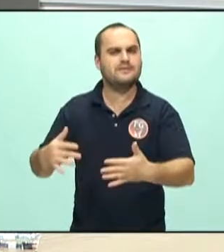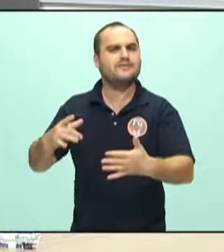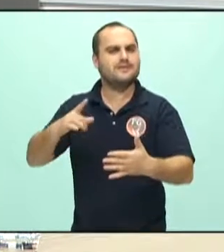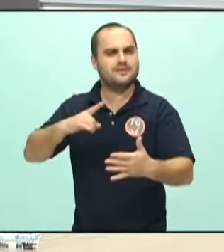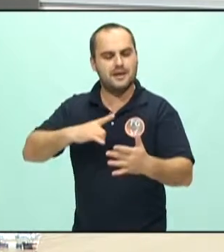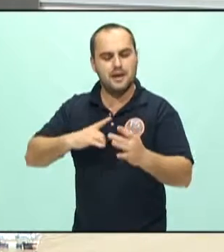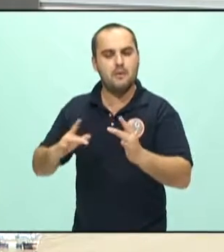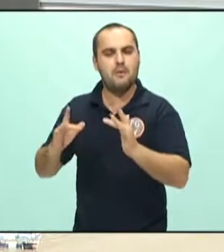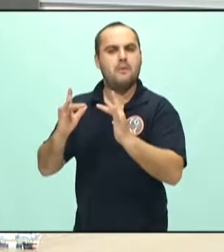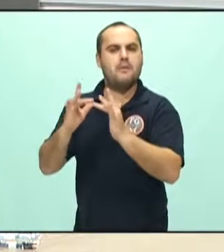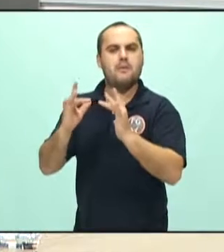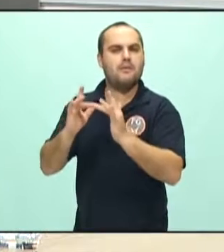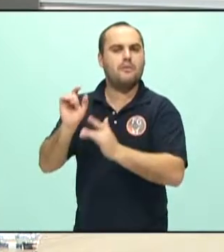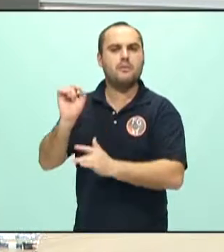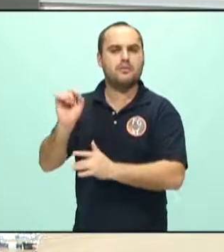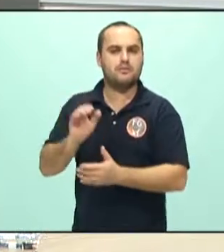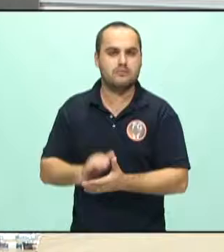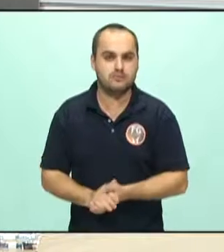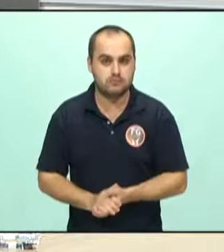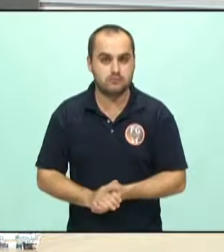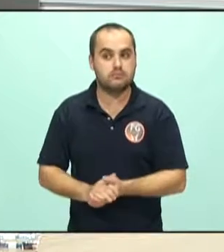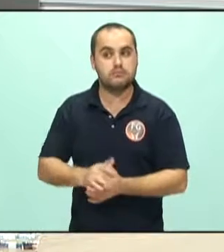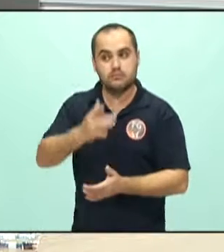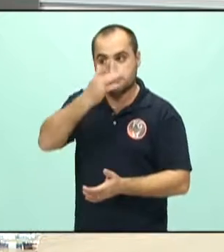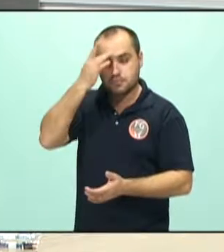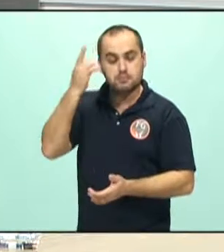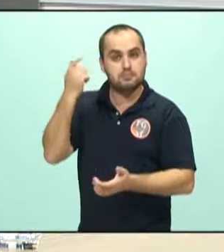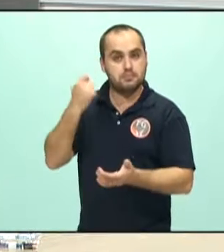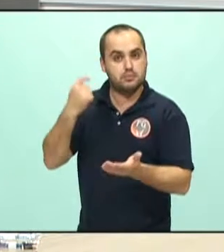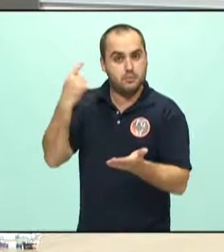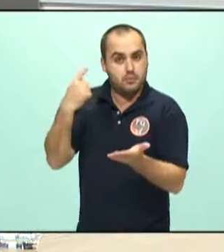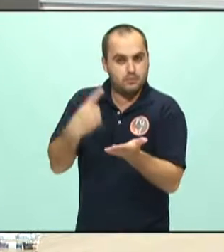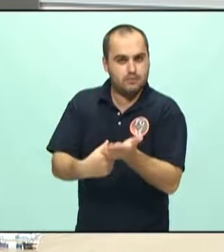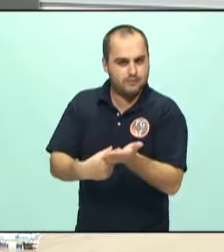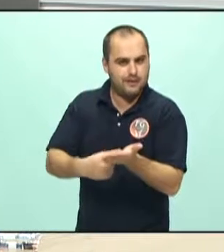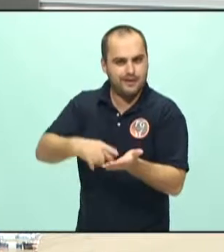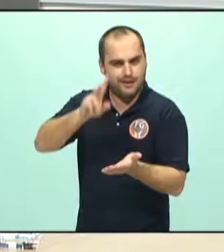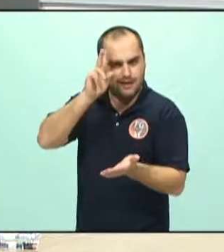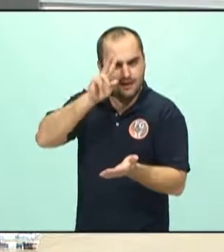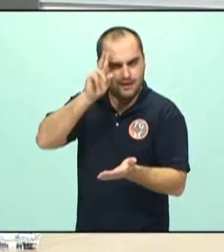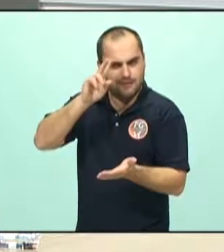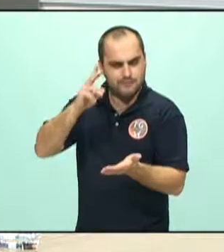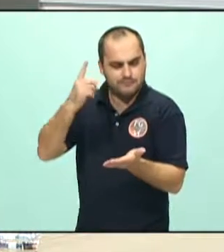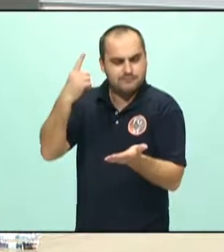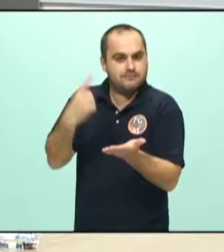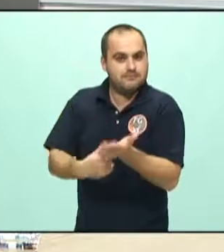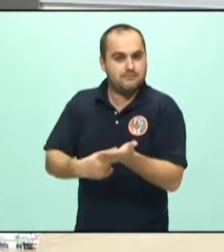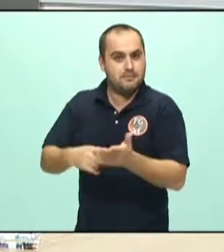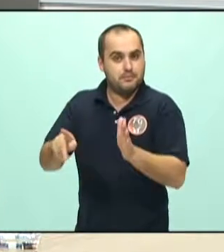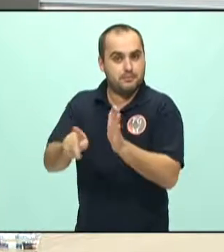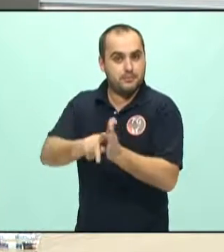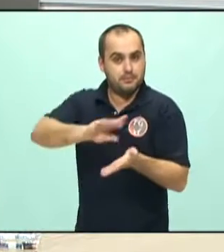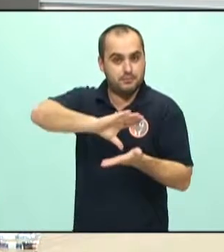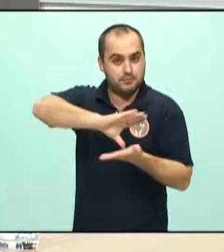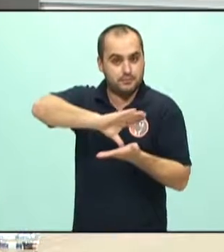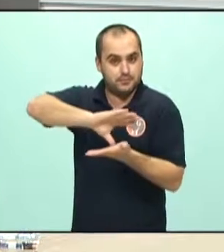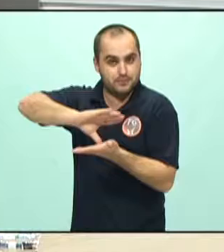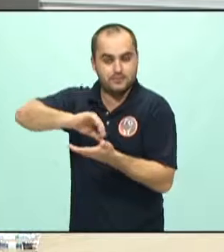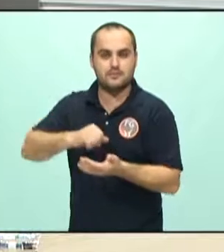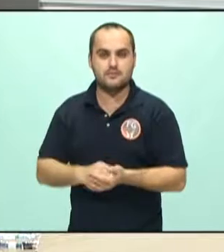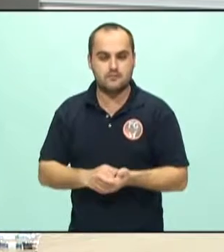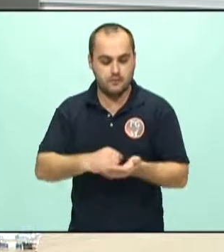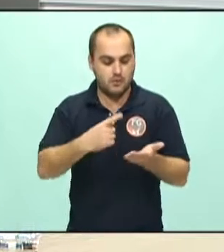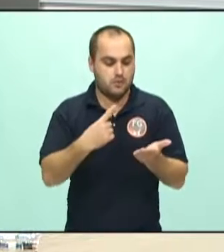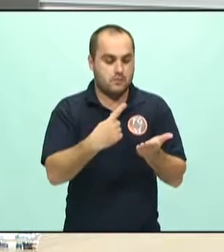hoje principalmente com a assinatura do compromisso no ano passado na volvo do de itajaí o compromisso com a onu nem a